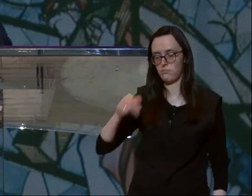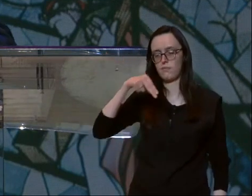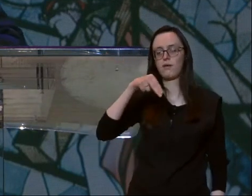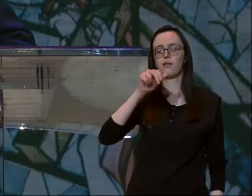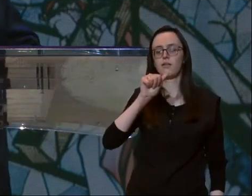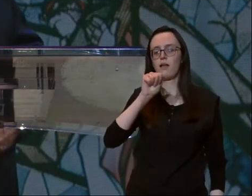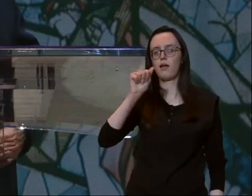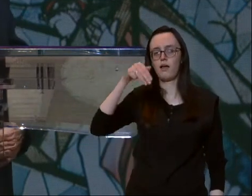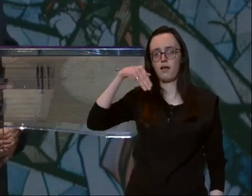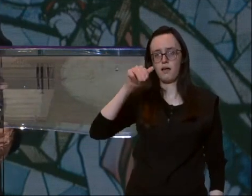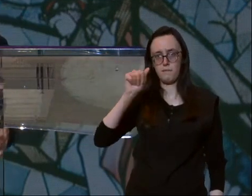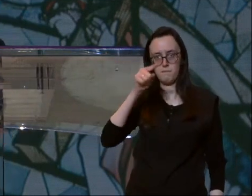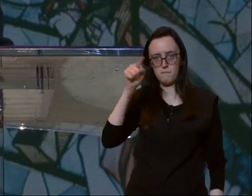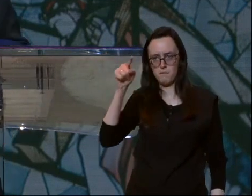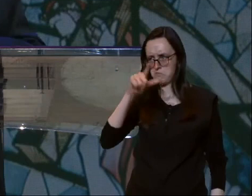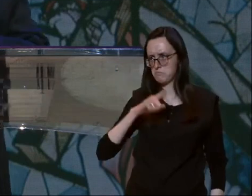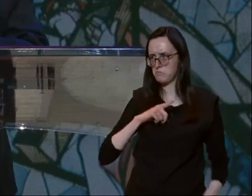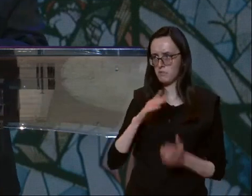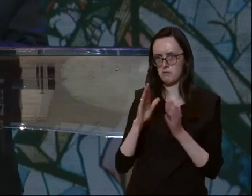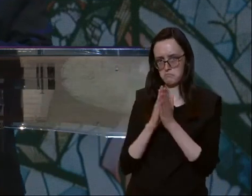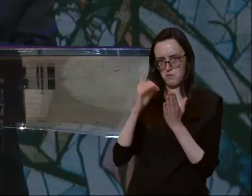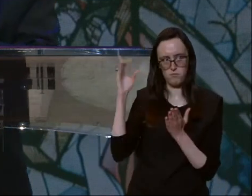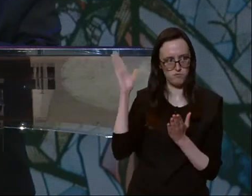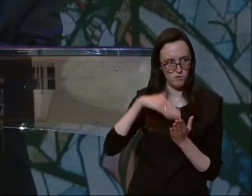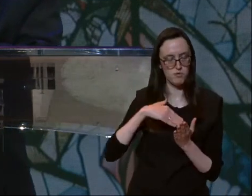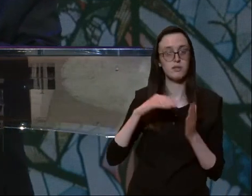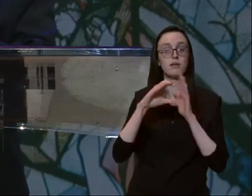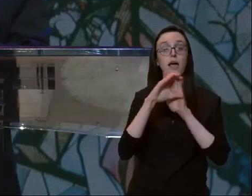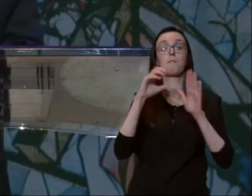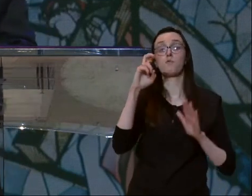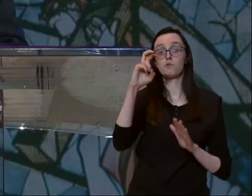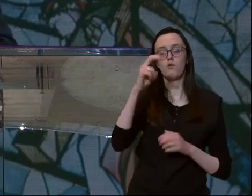Sobre Naamã. Abra sua Bíblia, segundo Reis, capítulo 5.